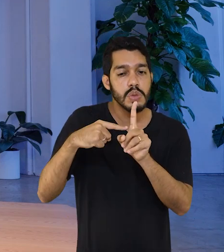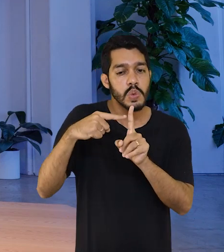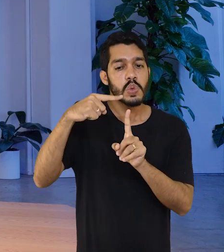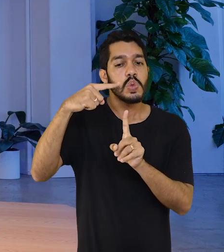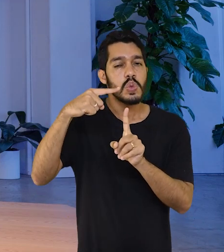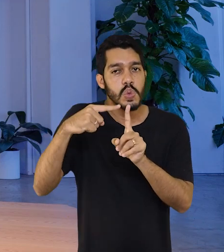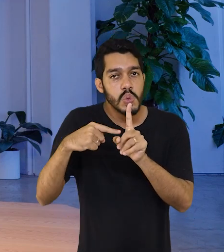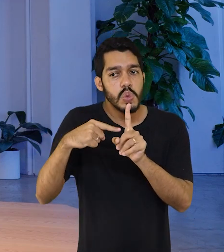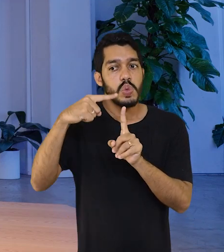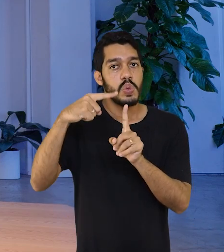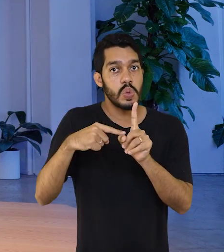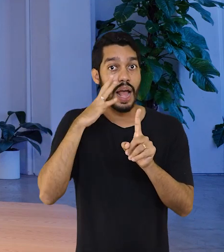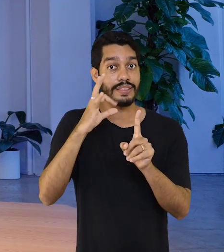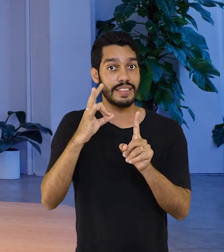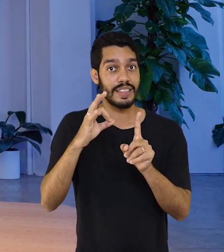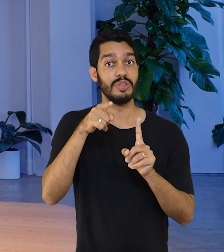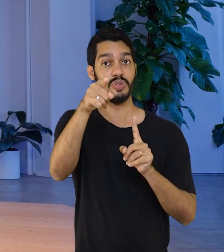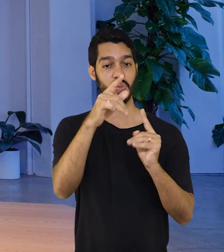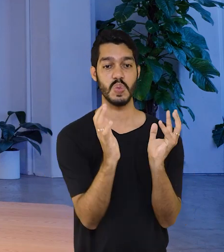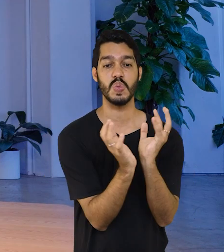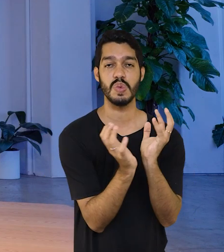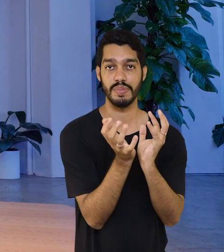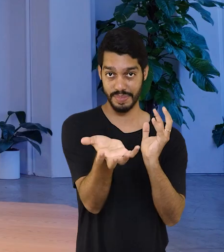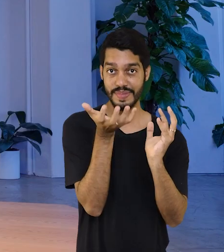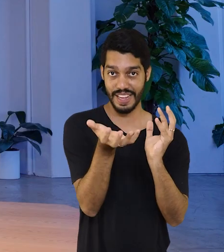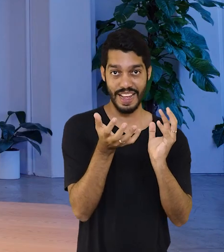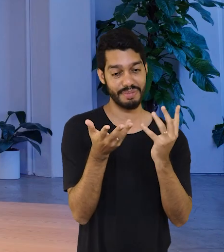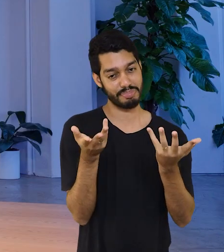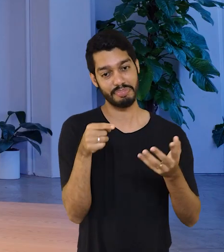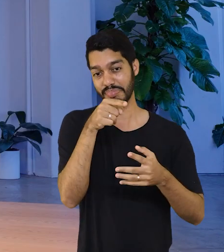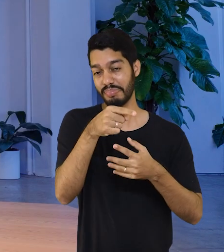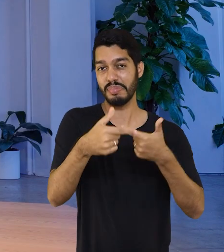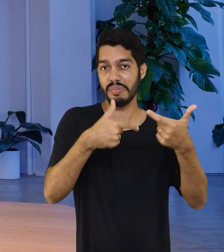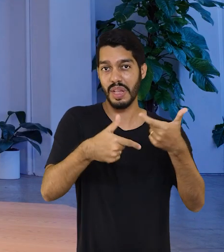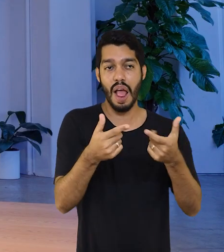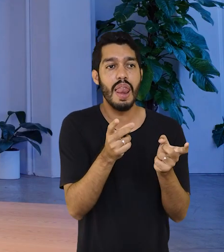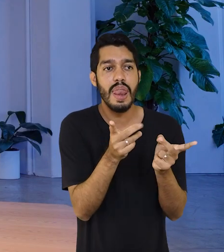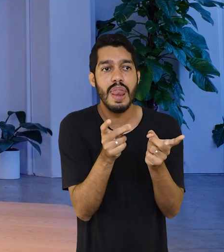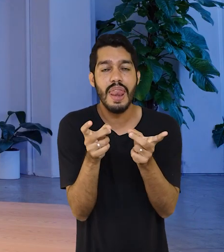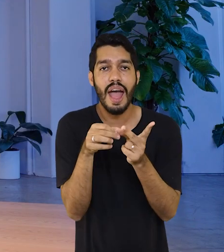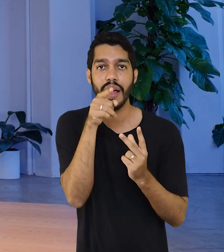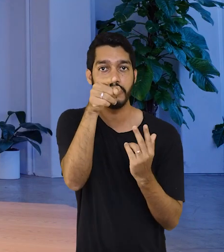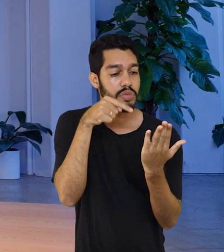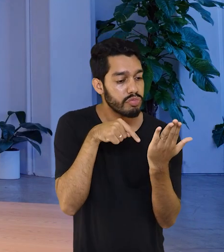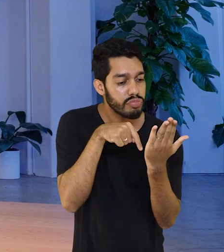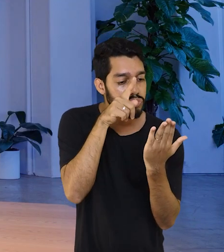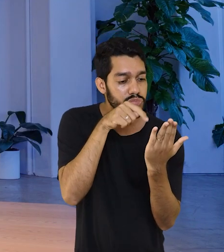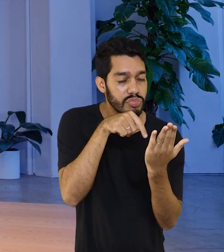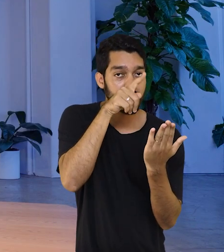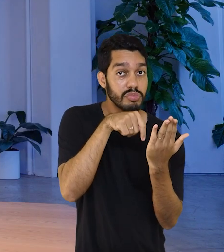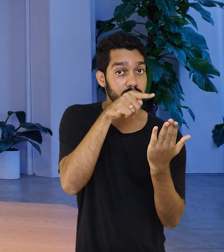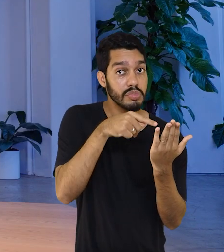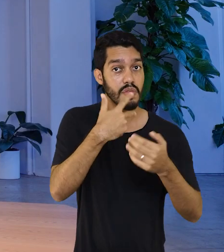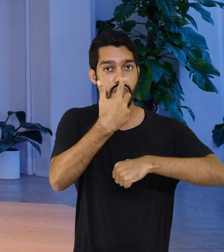share de atenção. E basicamente o que ela é capaz de fazer é te mostrar o seguinte: dentro da sua categoria, no caso o